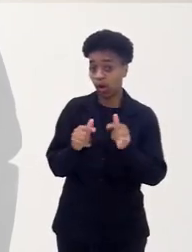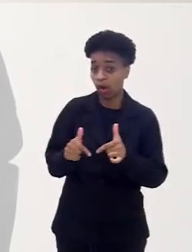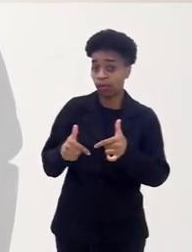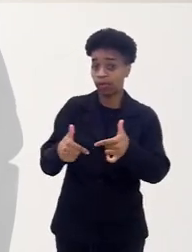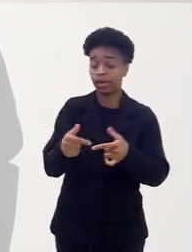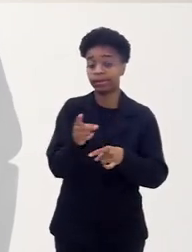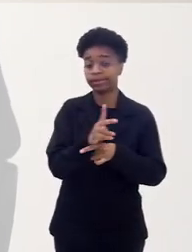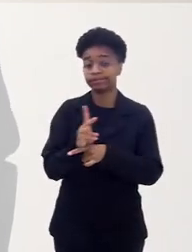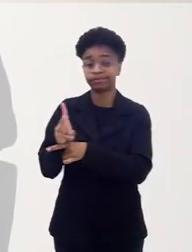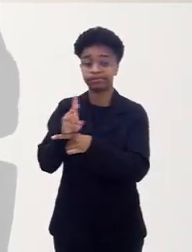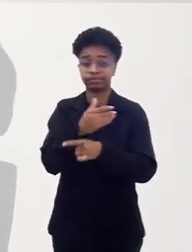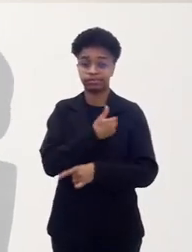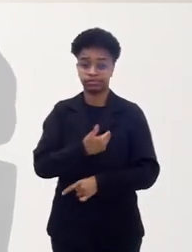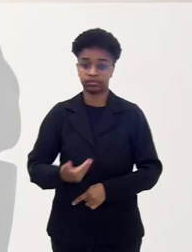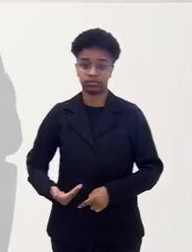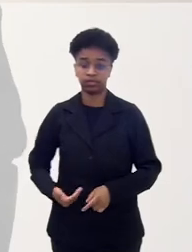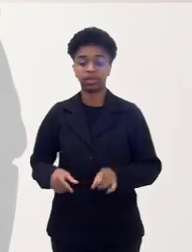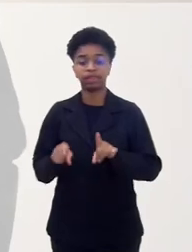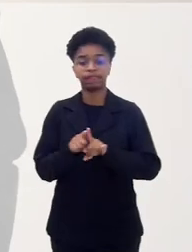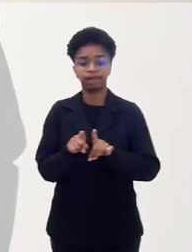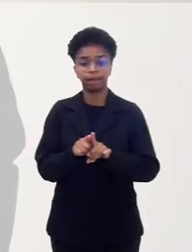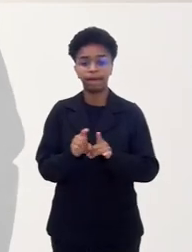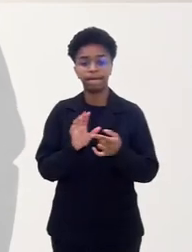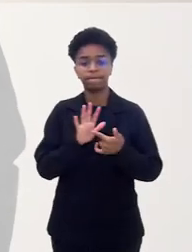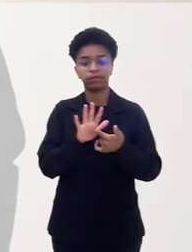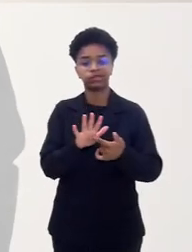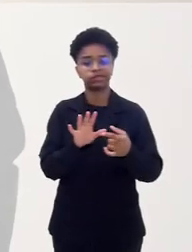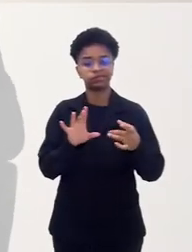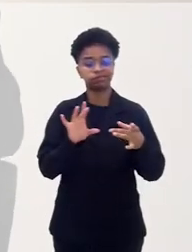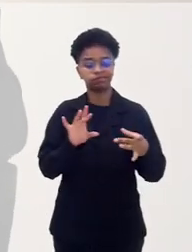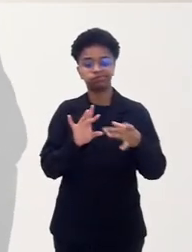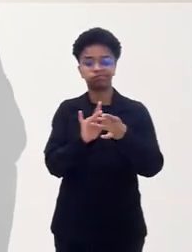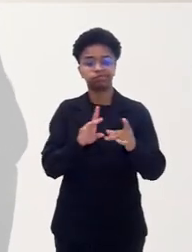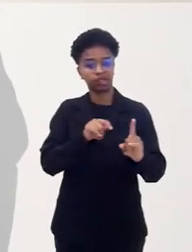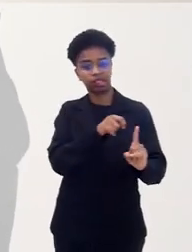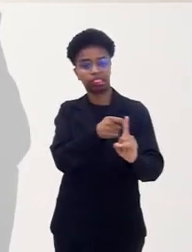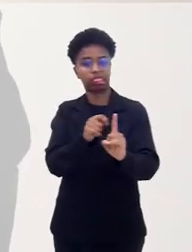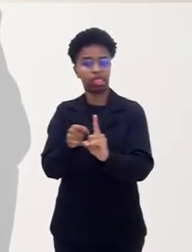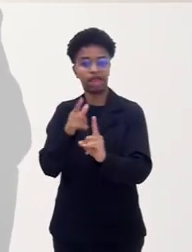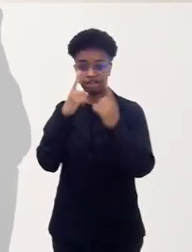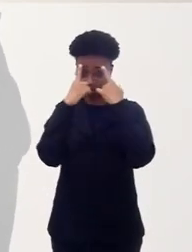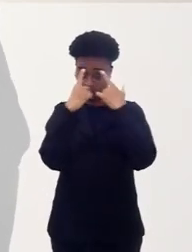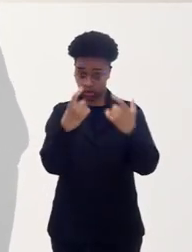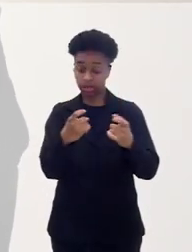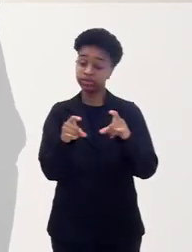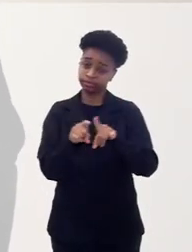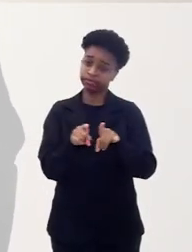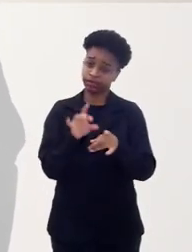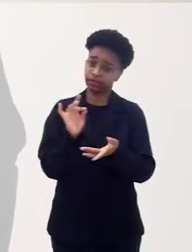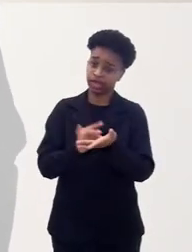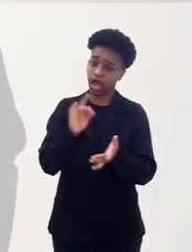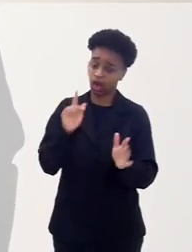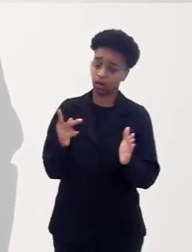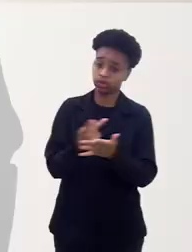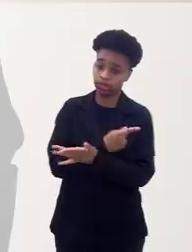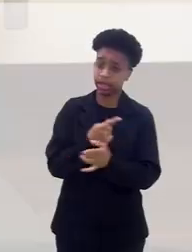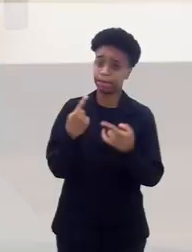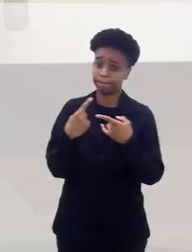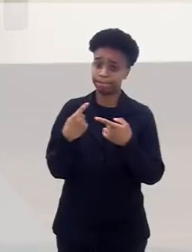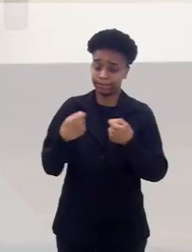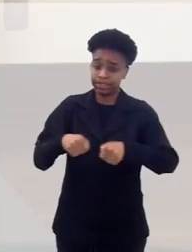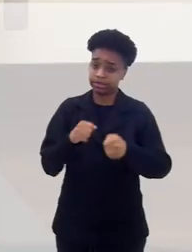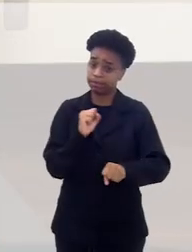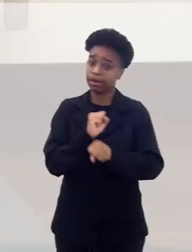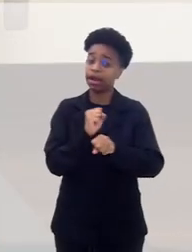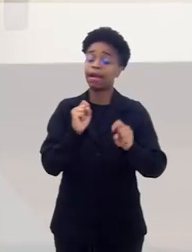segmentos de Segurança Pública atribuímos a ele atos de violência que acontecem também e que devem ser combatidos